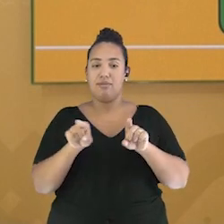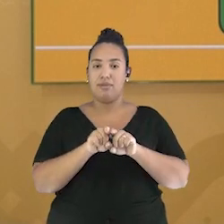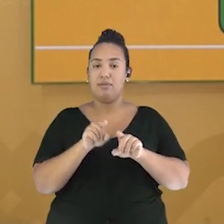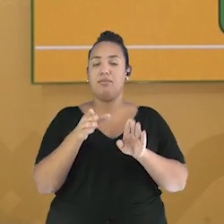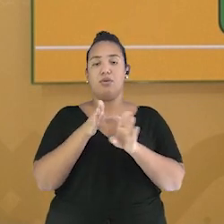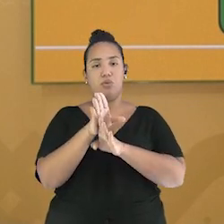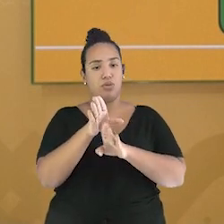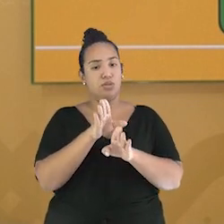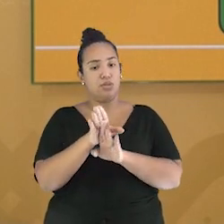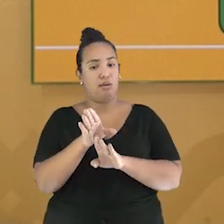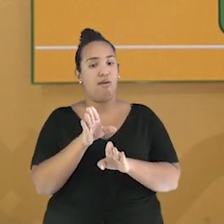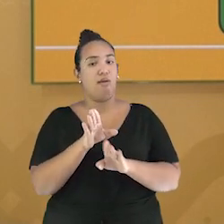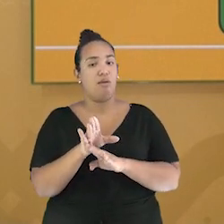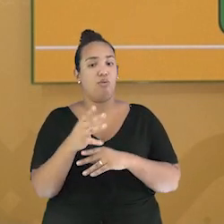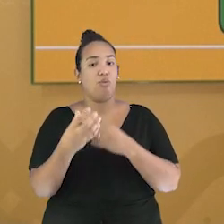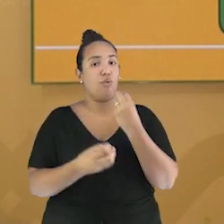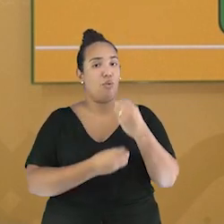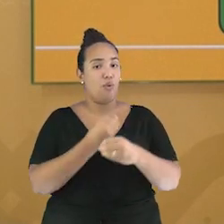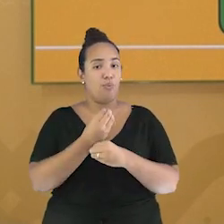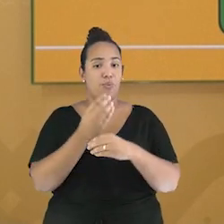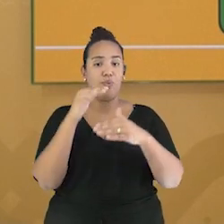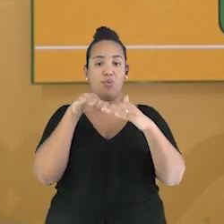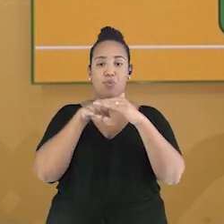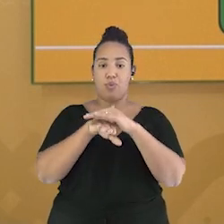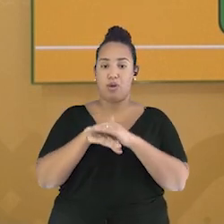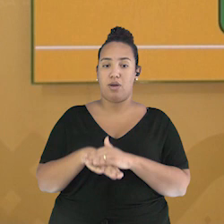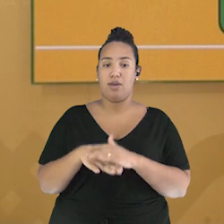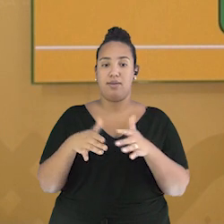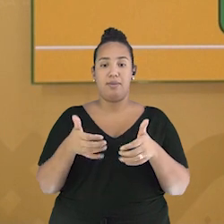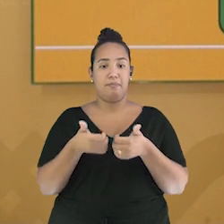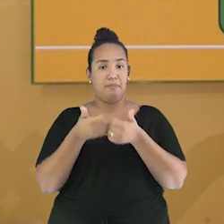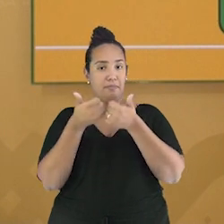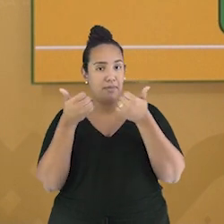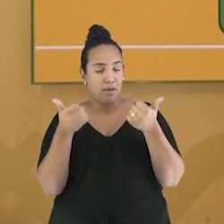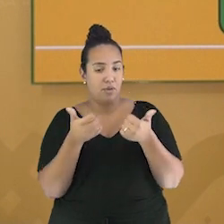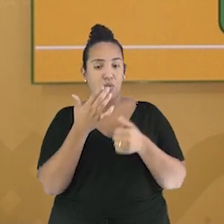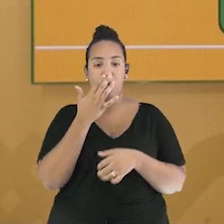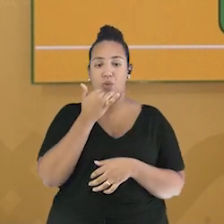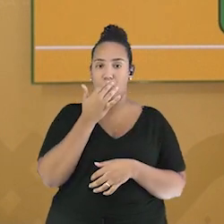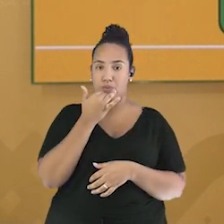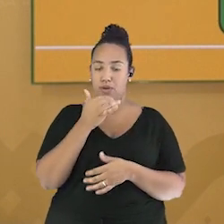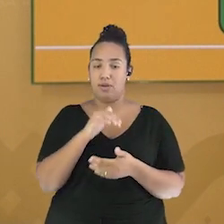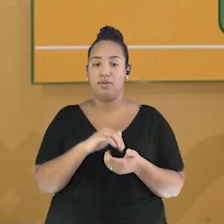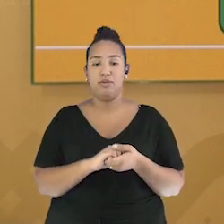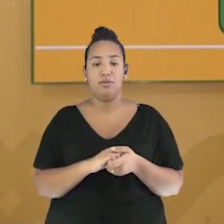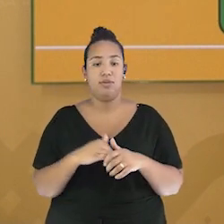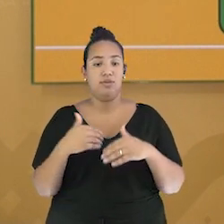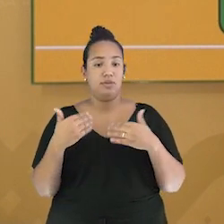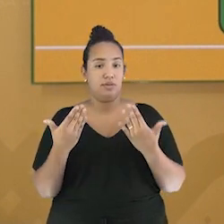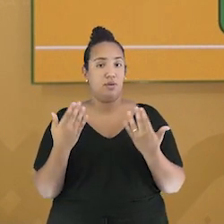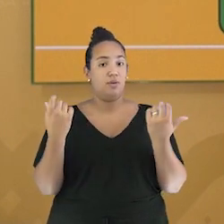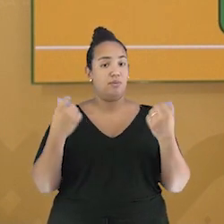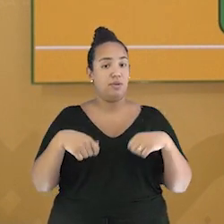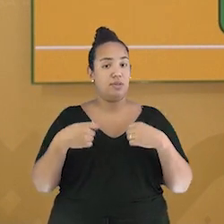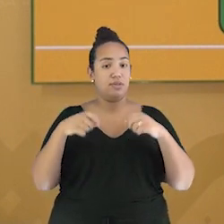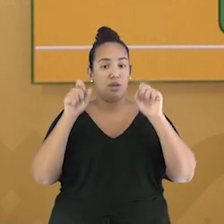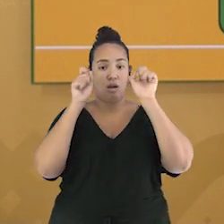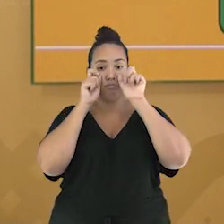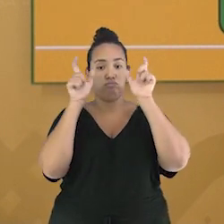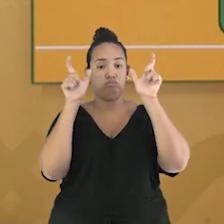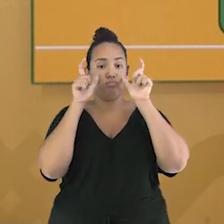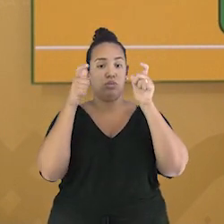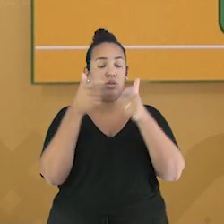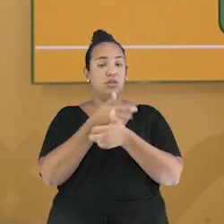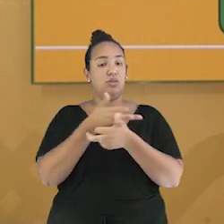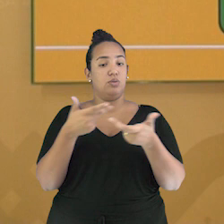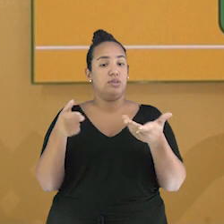recomendação sobre como é a melhor forma de guardar e conservar esse alimento. Então, sempre fiquem atentos ao que está